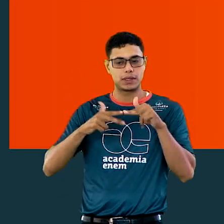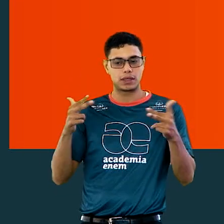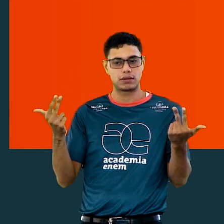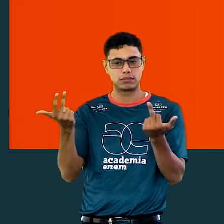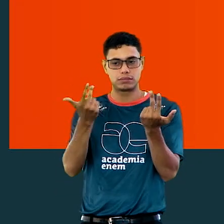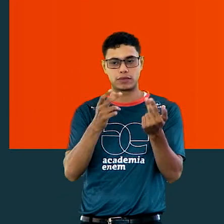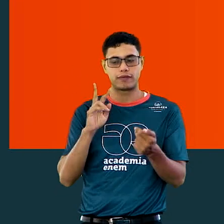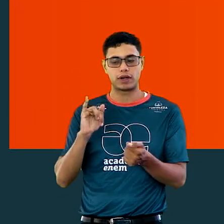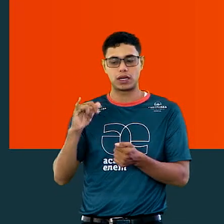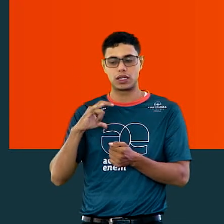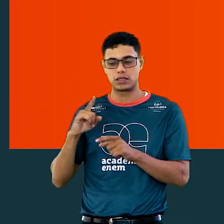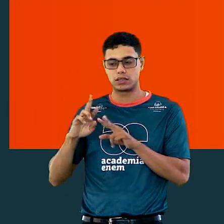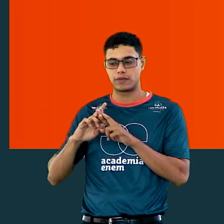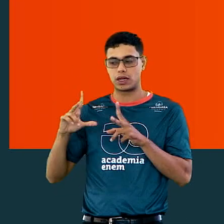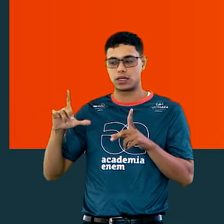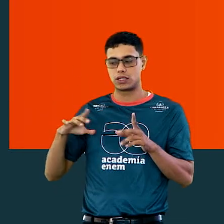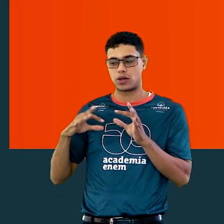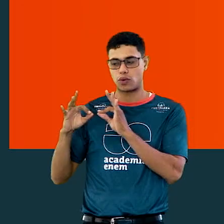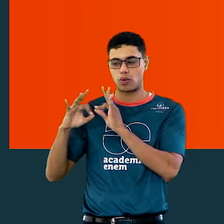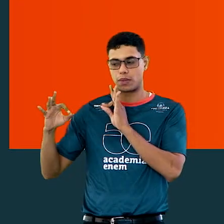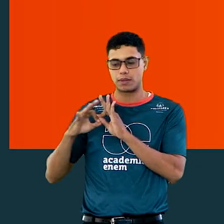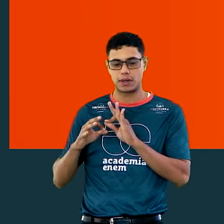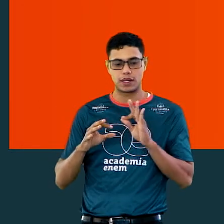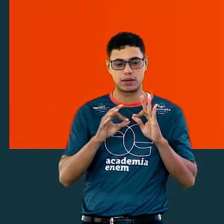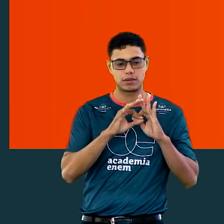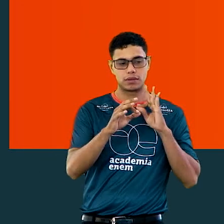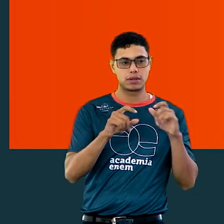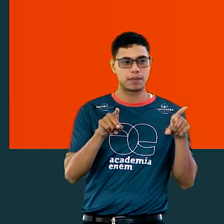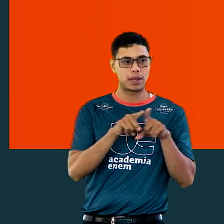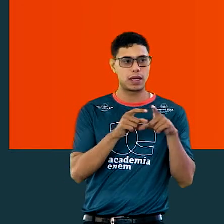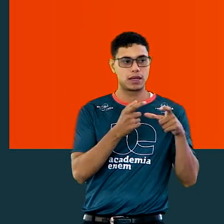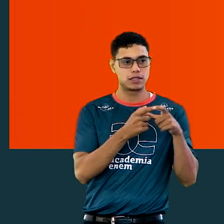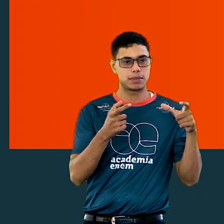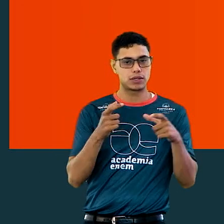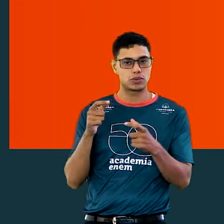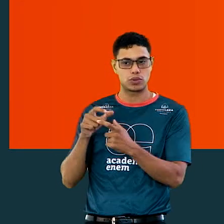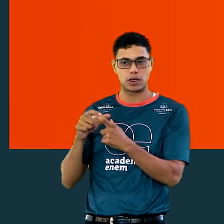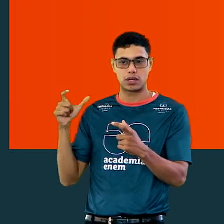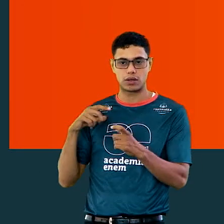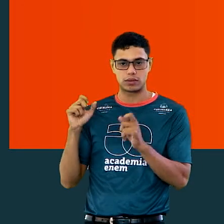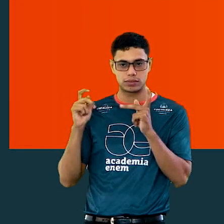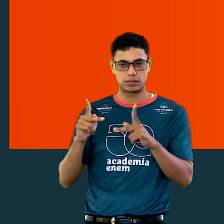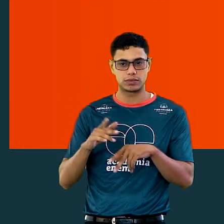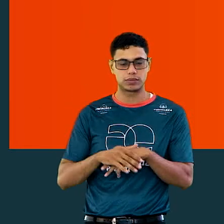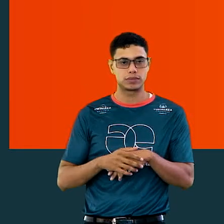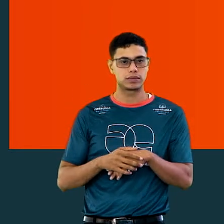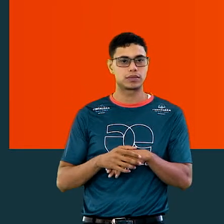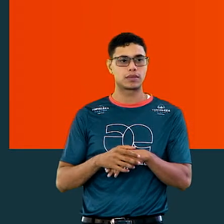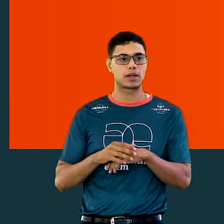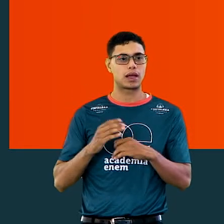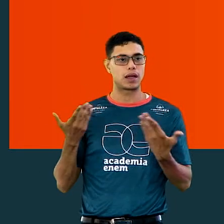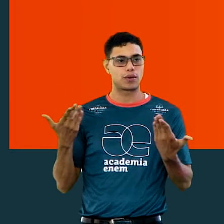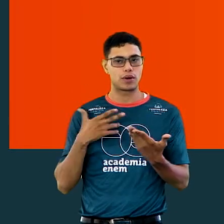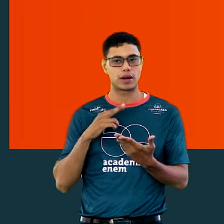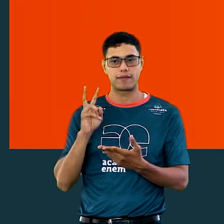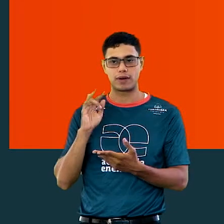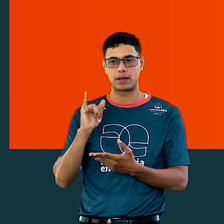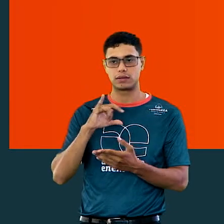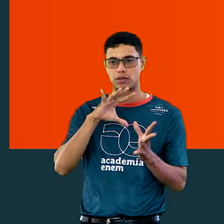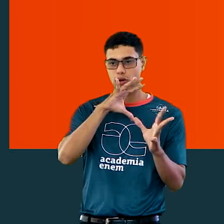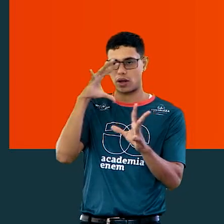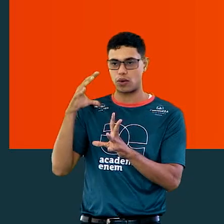vai fazer diferença é o comprimento e a espessura. Ficou claro? E aí a gente vai fazer os cálculos. Vamos